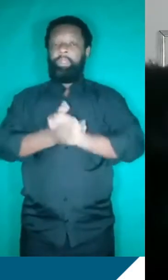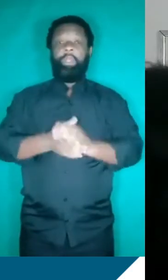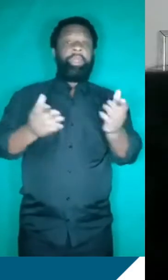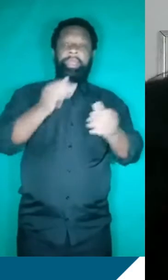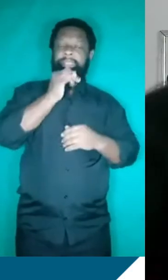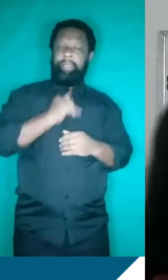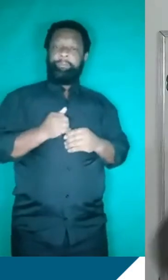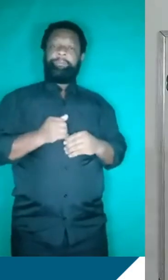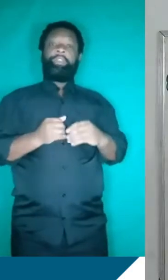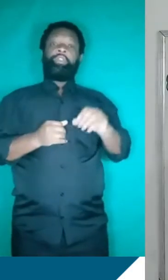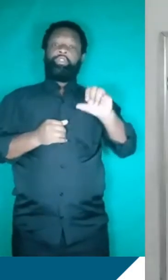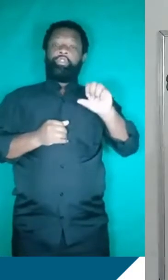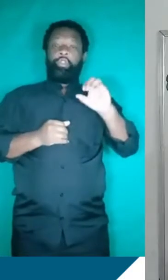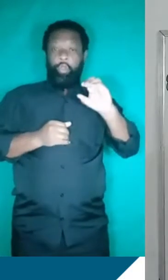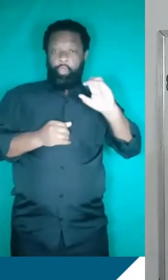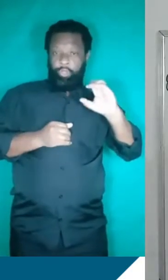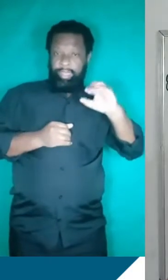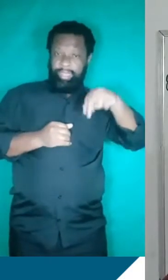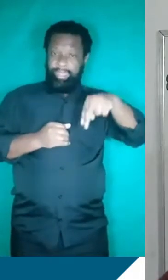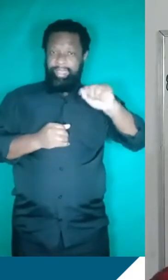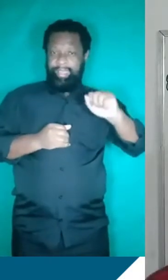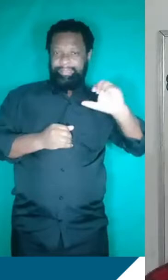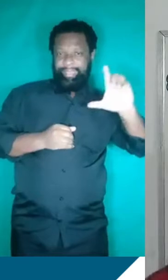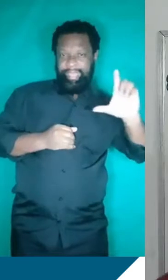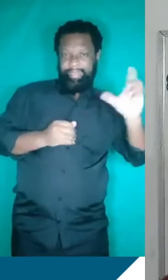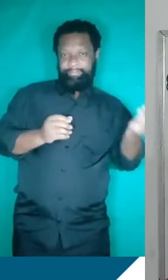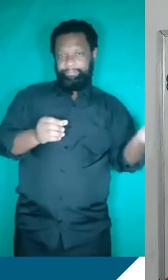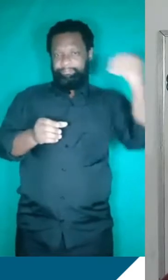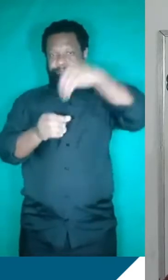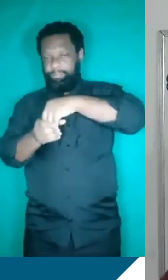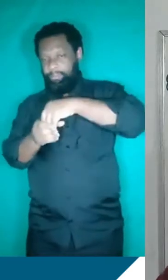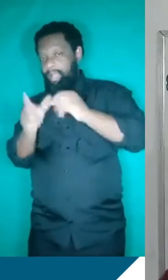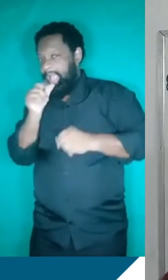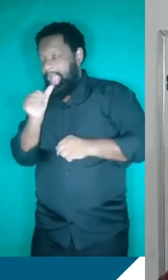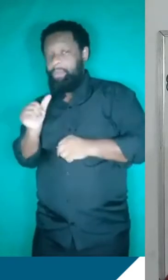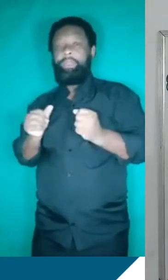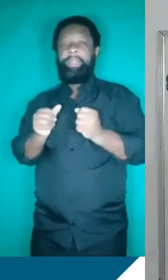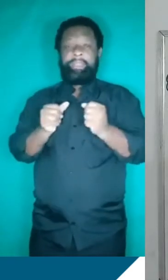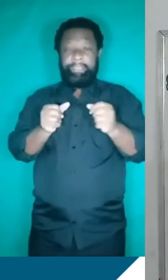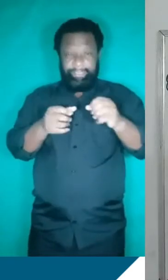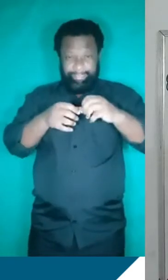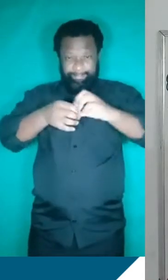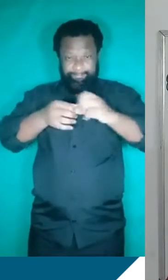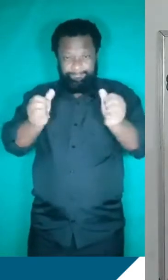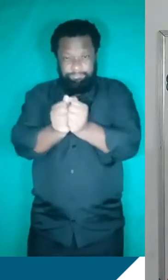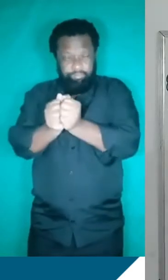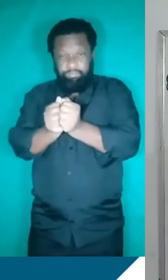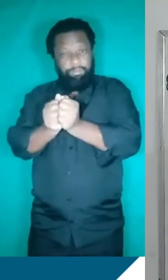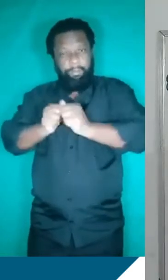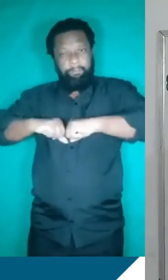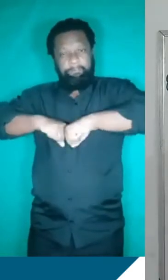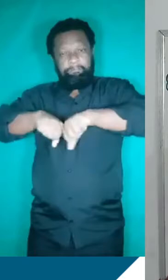nós pegamos, por exemplo, o cloreto de sódio, o NaCl, e colocamos em água, nós conseguimos quebrar o retículo cristalino dele.